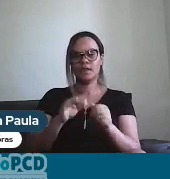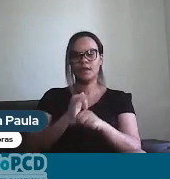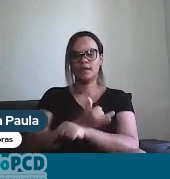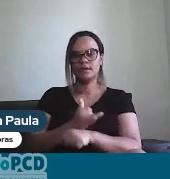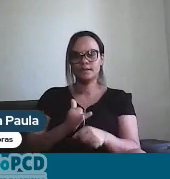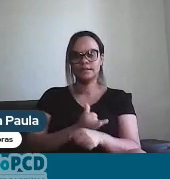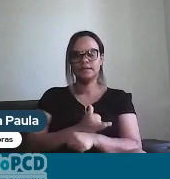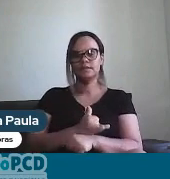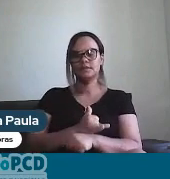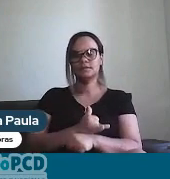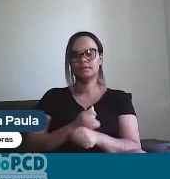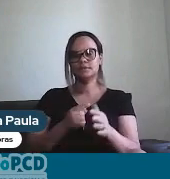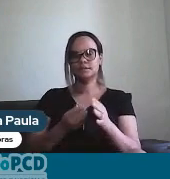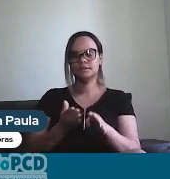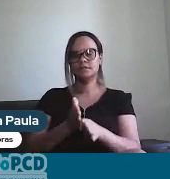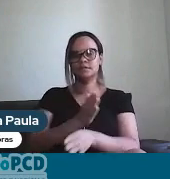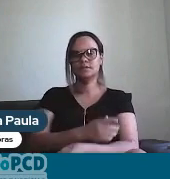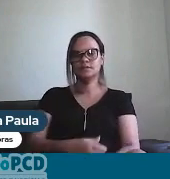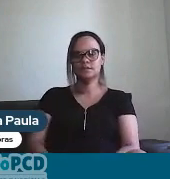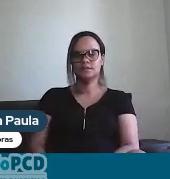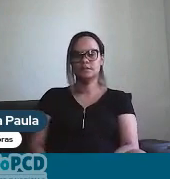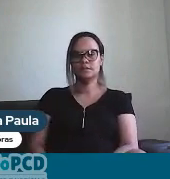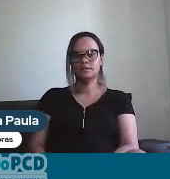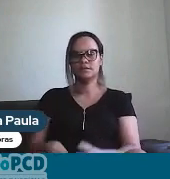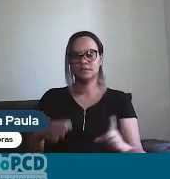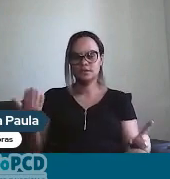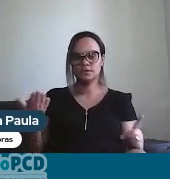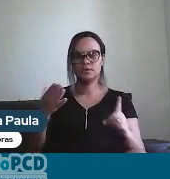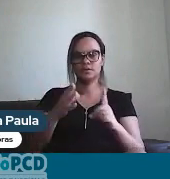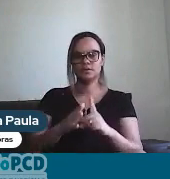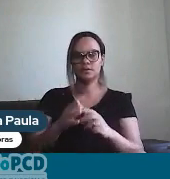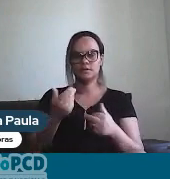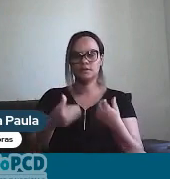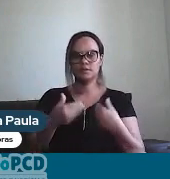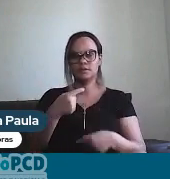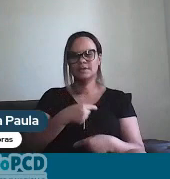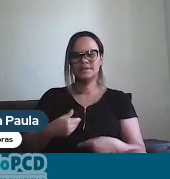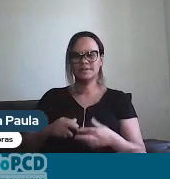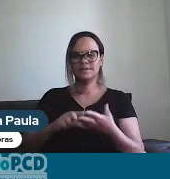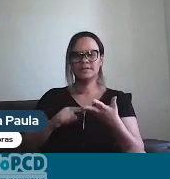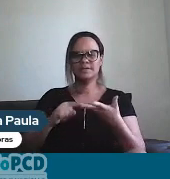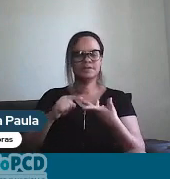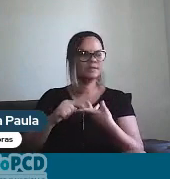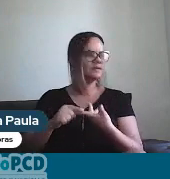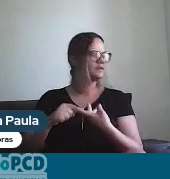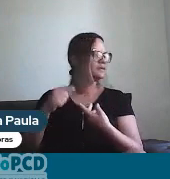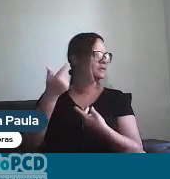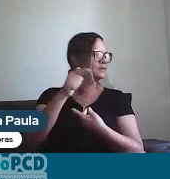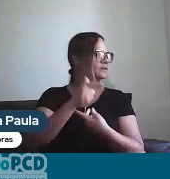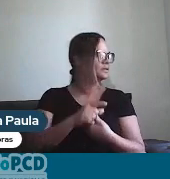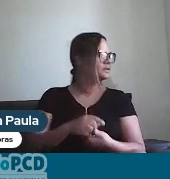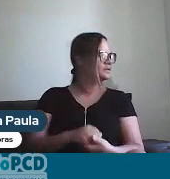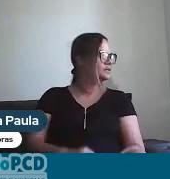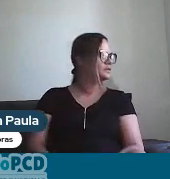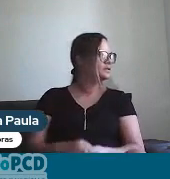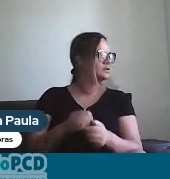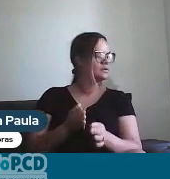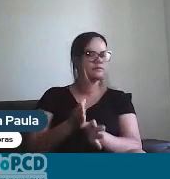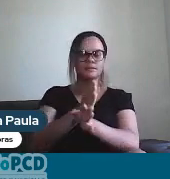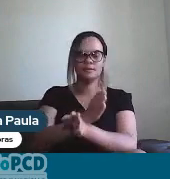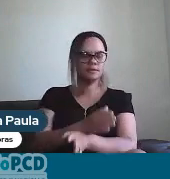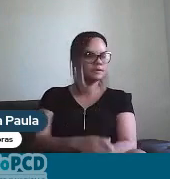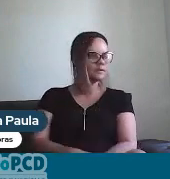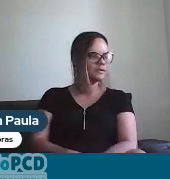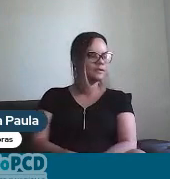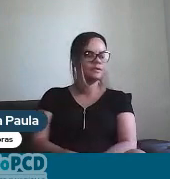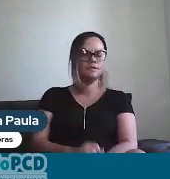estava pronto na época necessária, mas na implementação por questões políticas diversas, a gente não teve isso. Com esse atraso e com